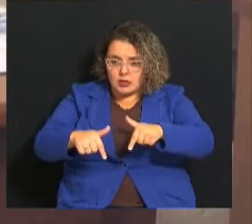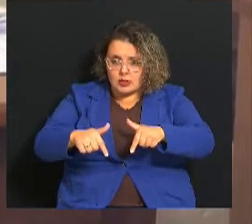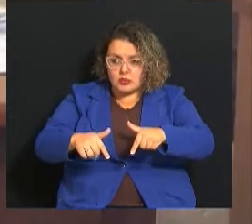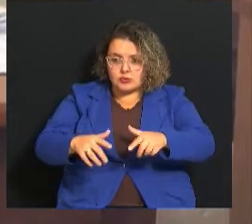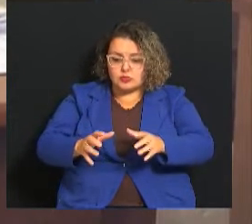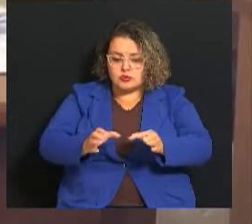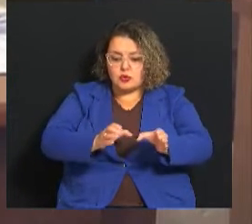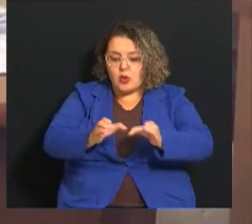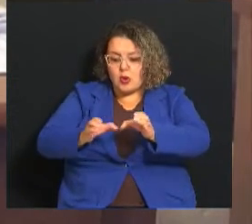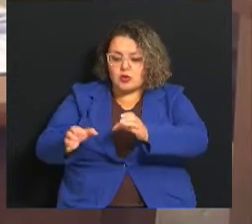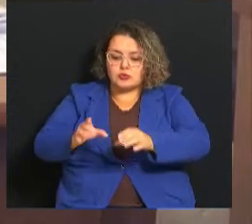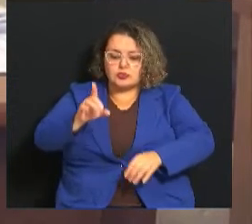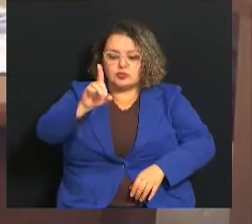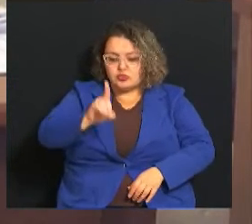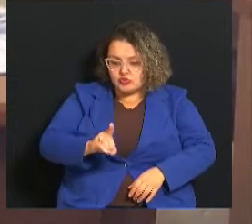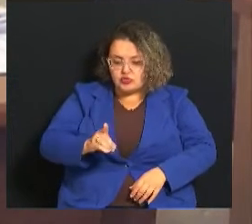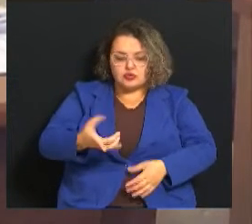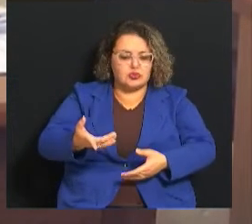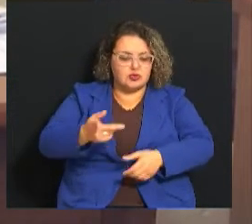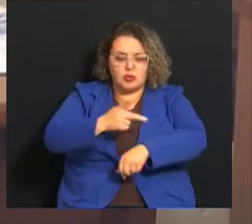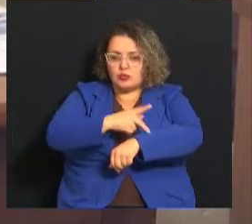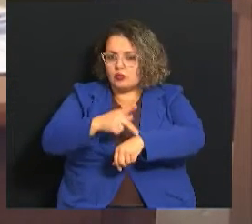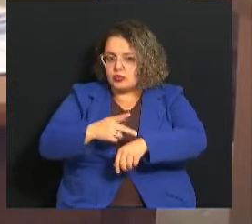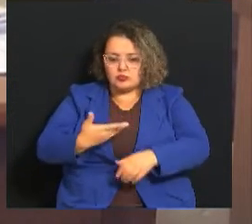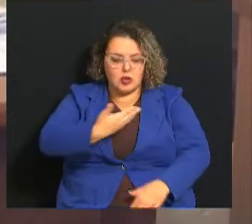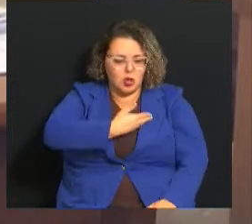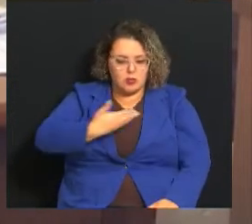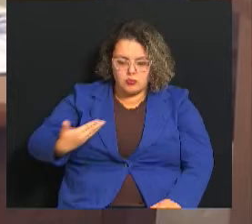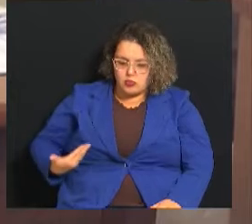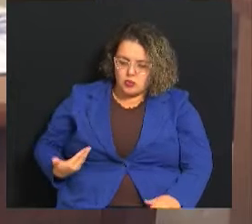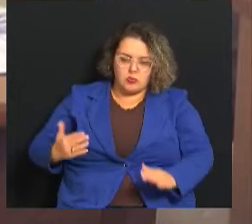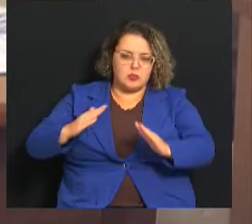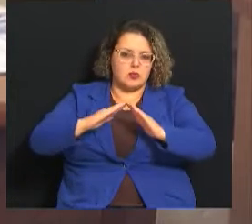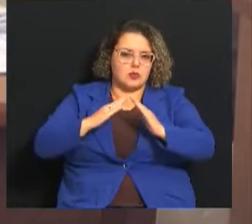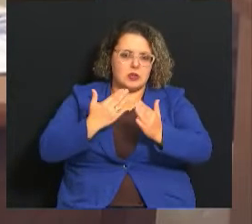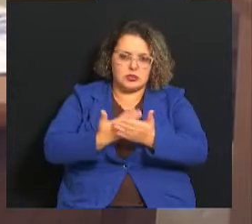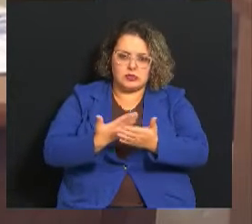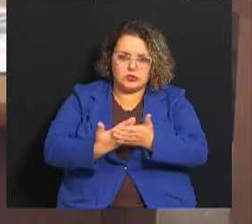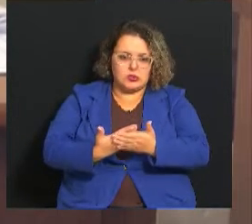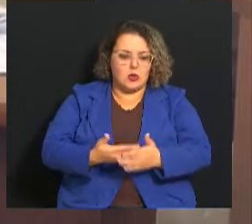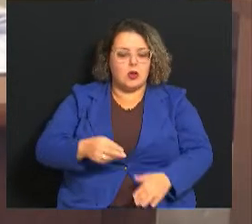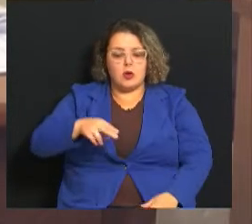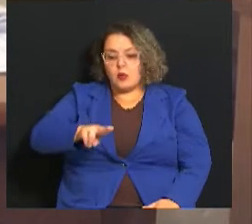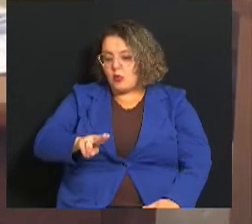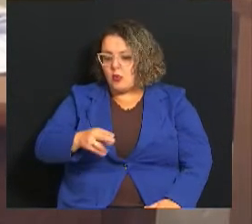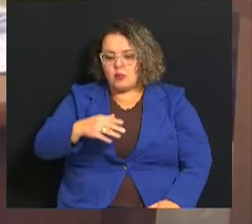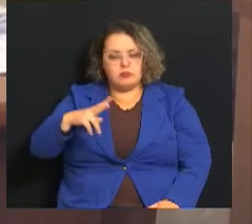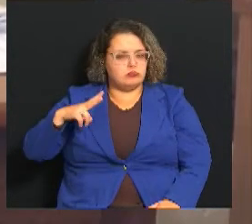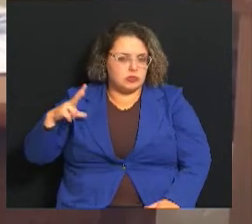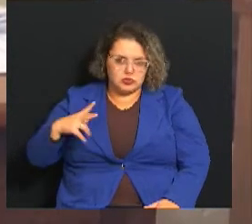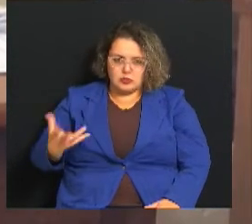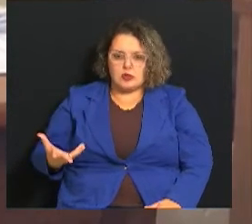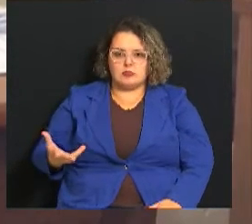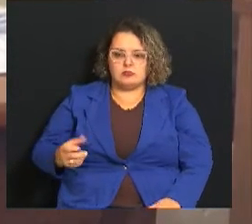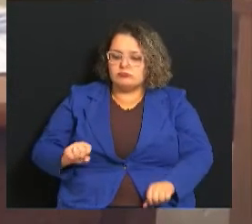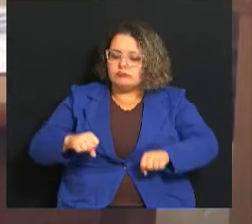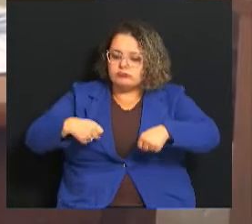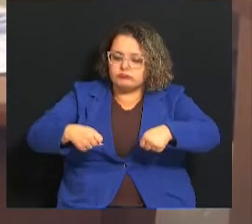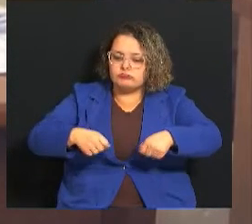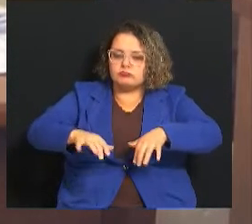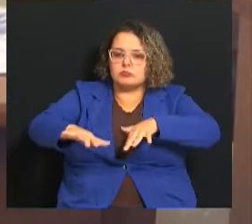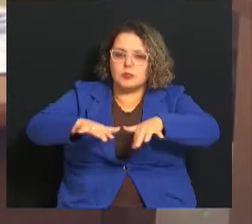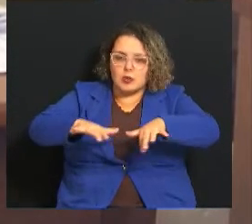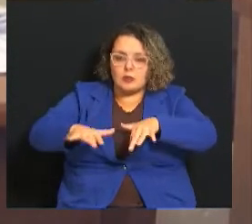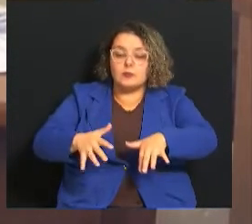em todas as escolas, sejam públicas ou privadas, que tem colocado essa bandeira, que tem se mobilizado. Eu